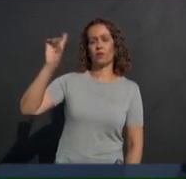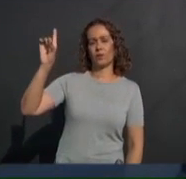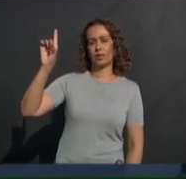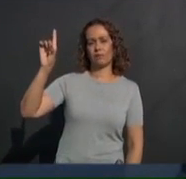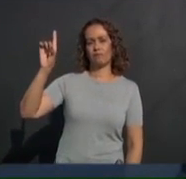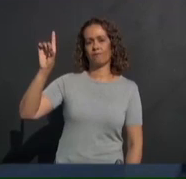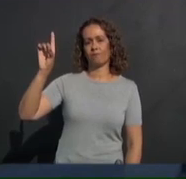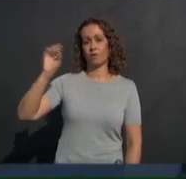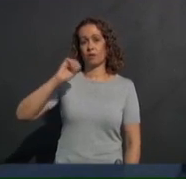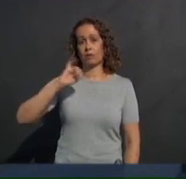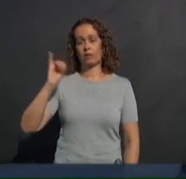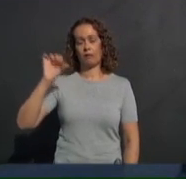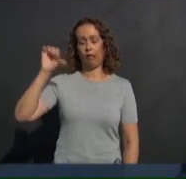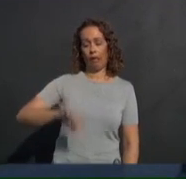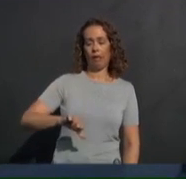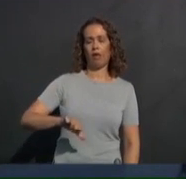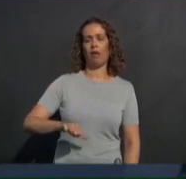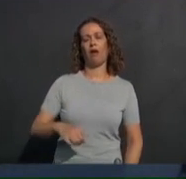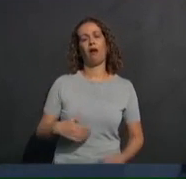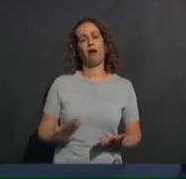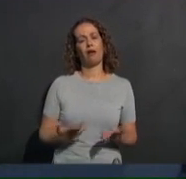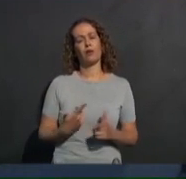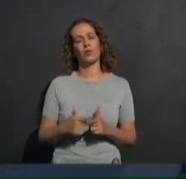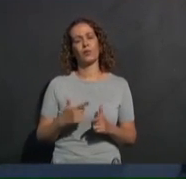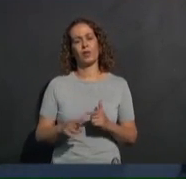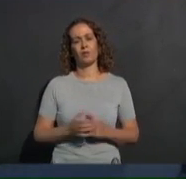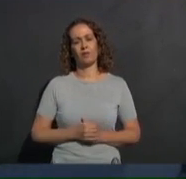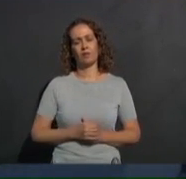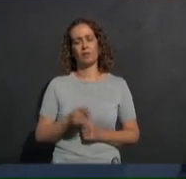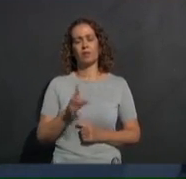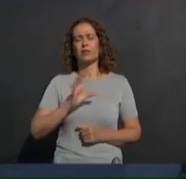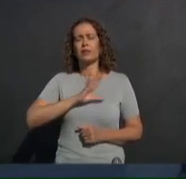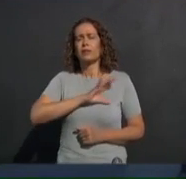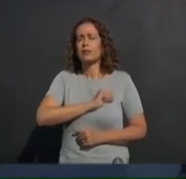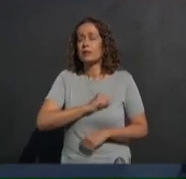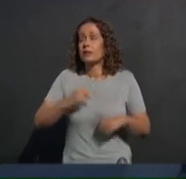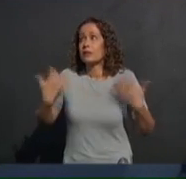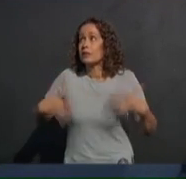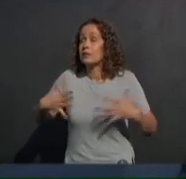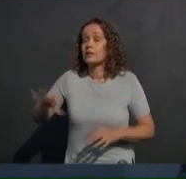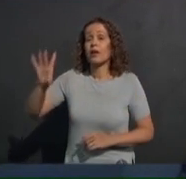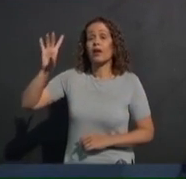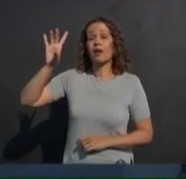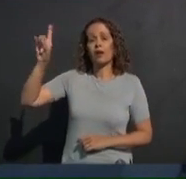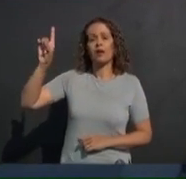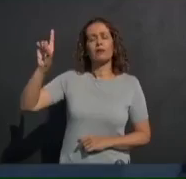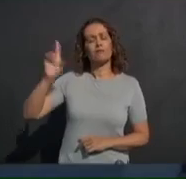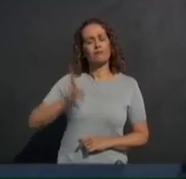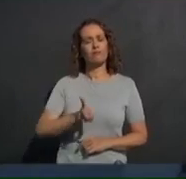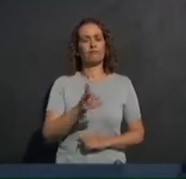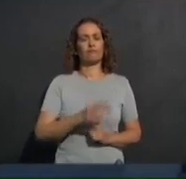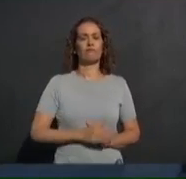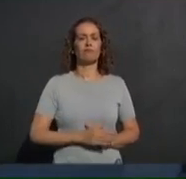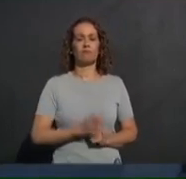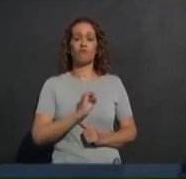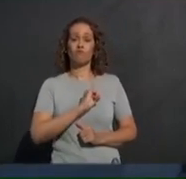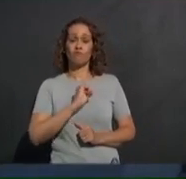Você quer ser louco por Ele? Seja louco por Ele. Você quer fazer excessos? Faça por amor a